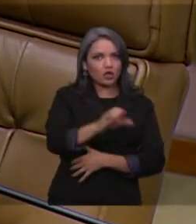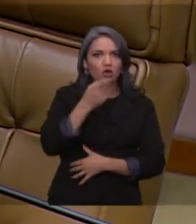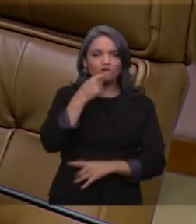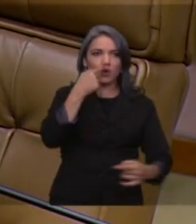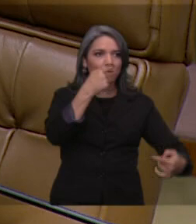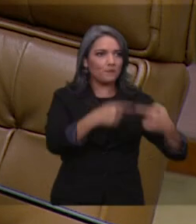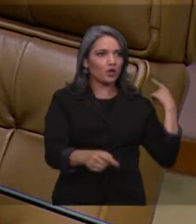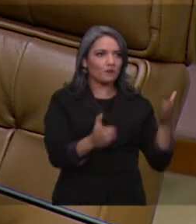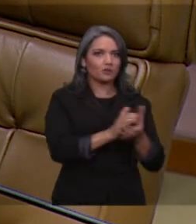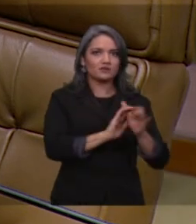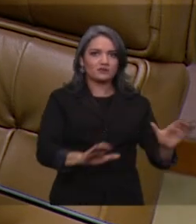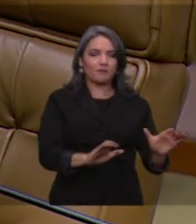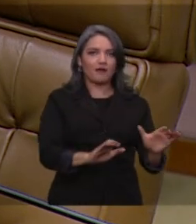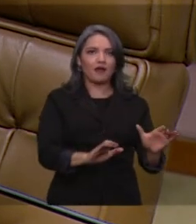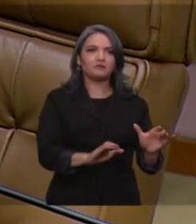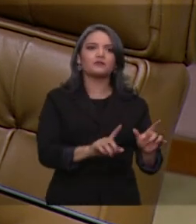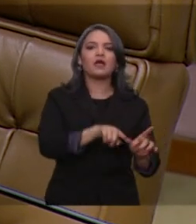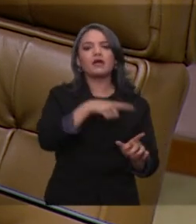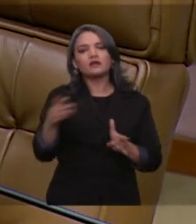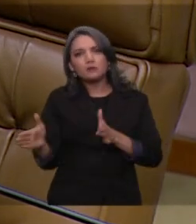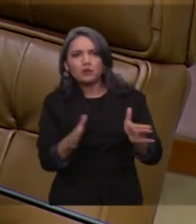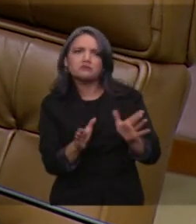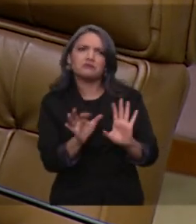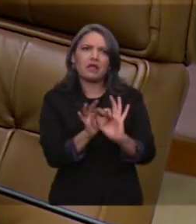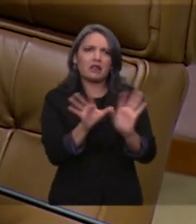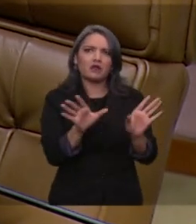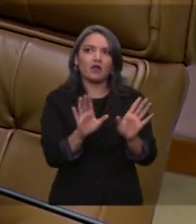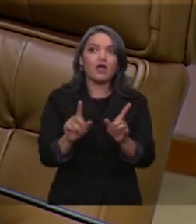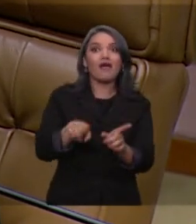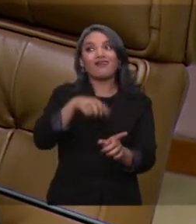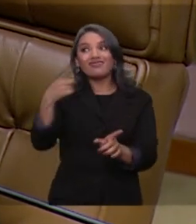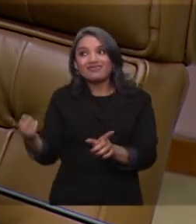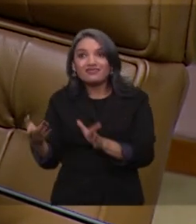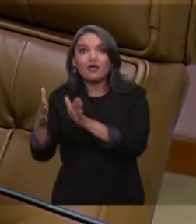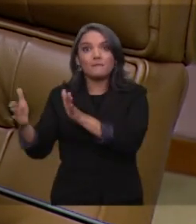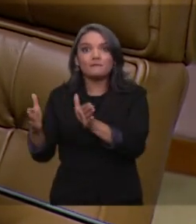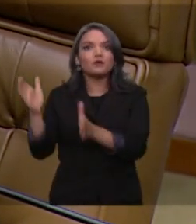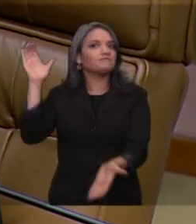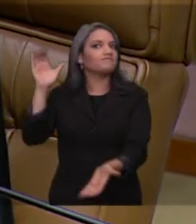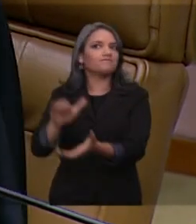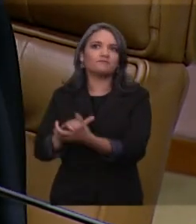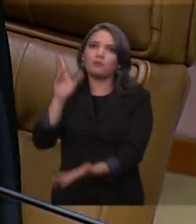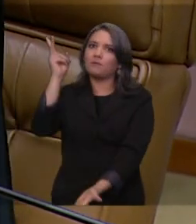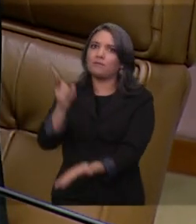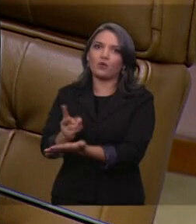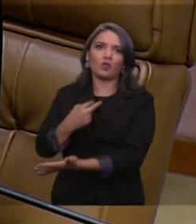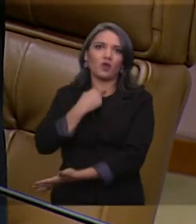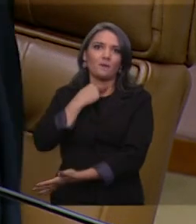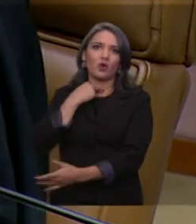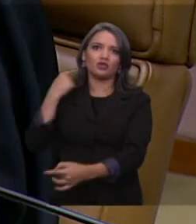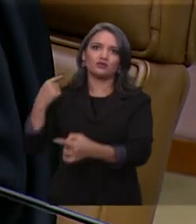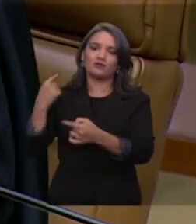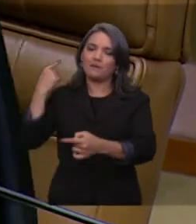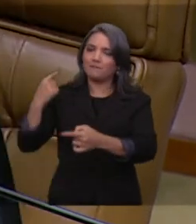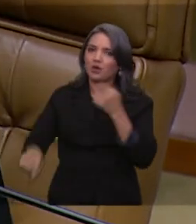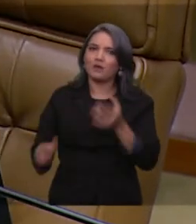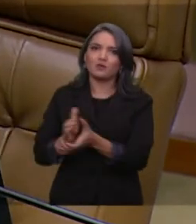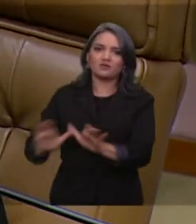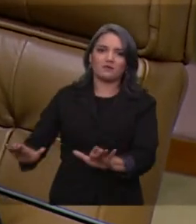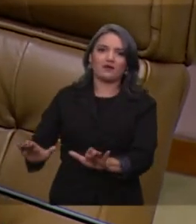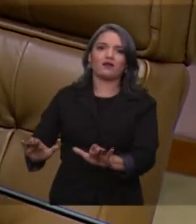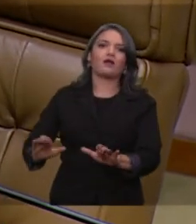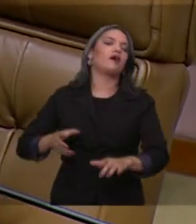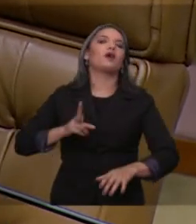todas as religiões agora. O casamento civil se tornou indissolúvel na Constituição de 34, na de